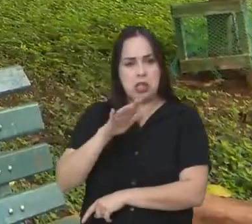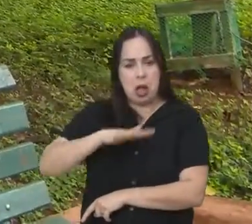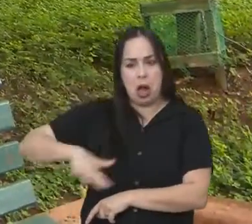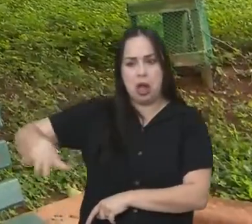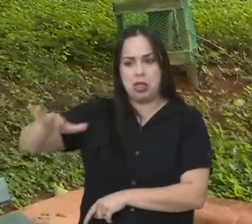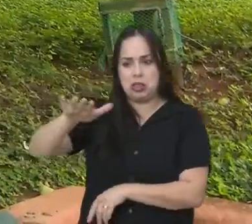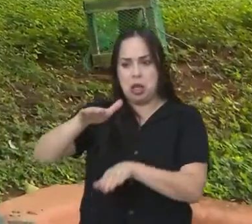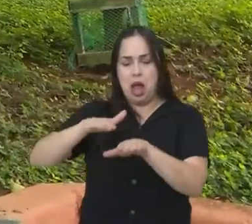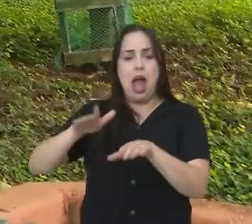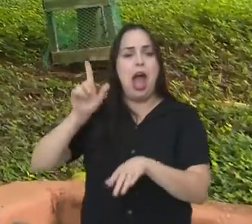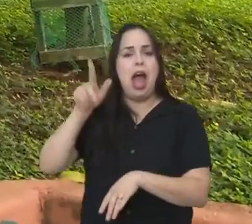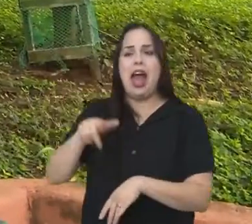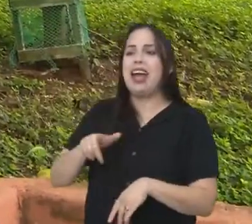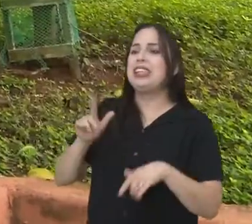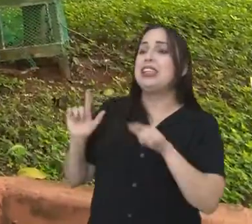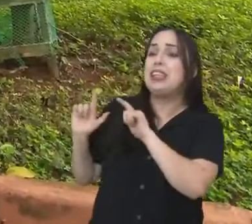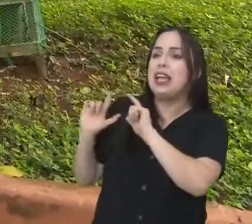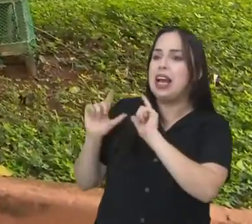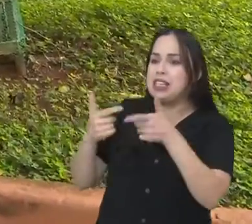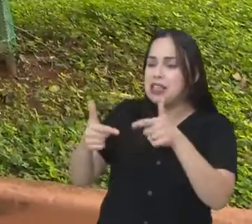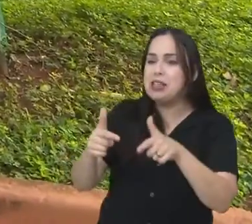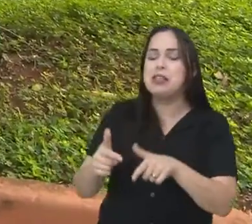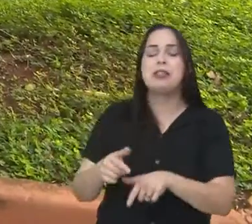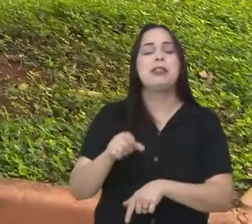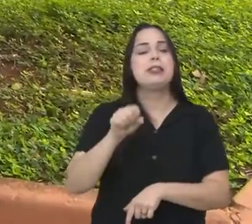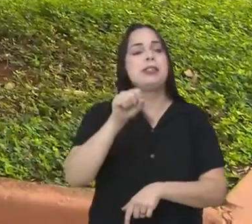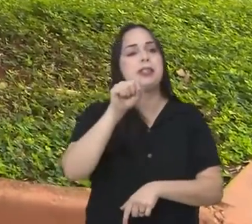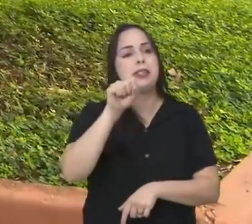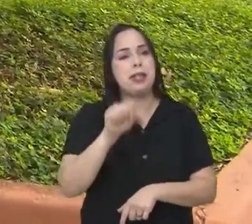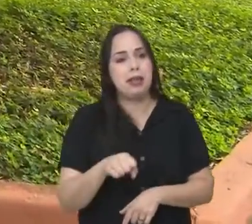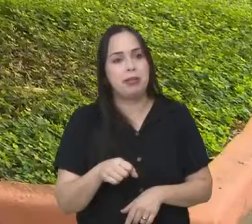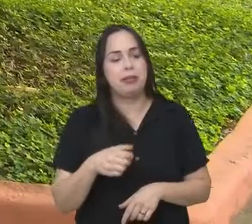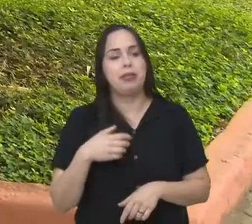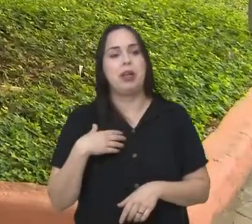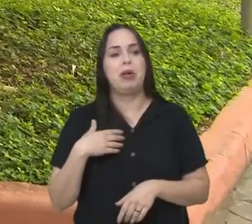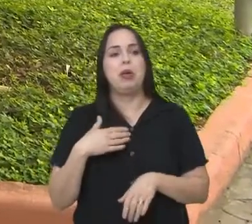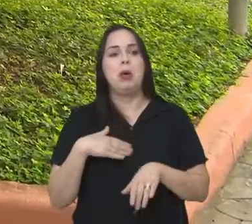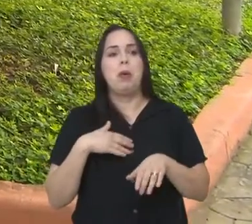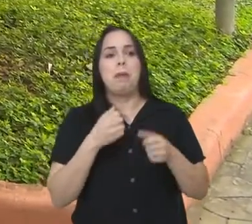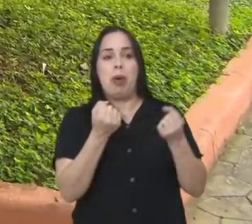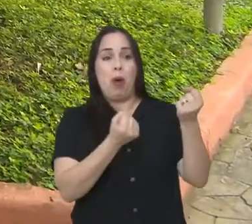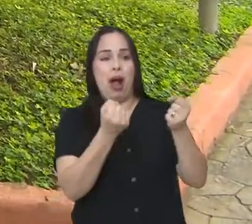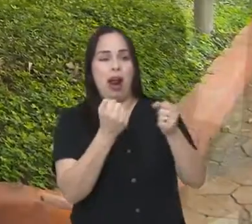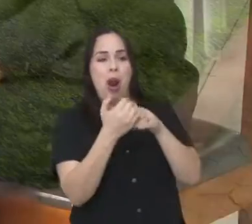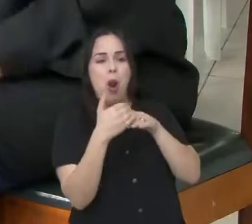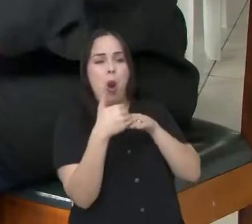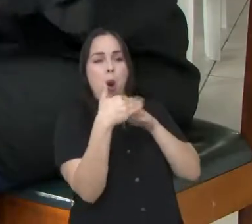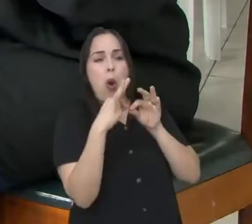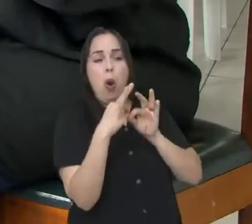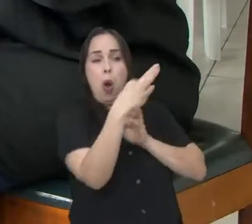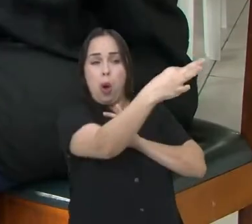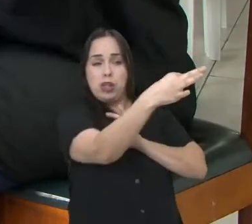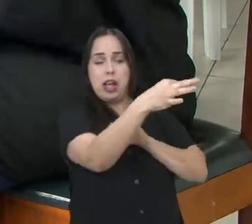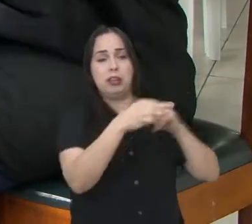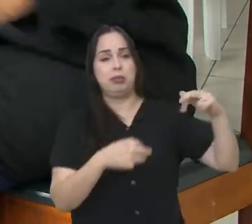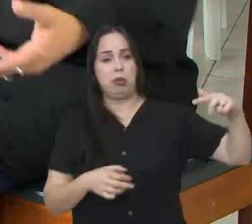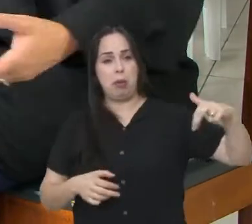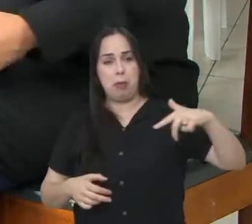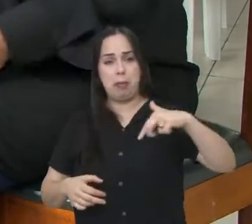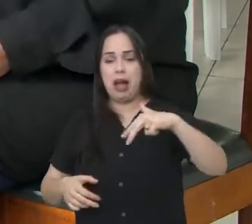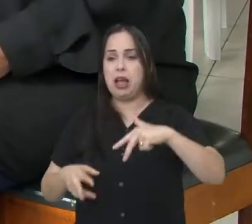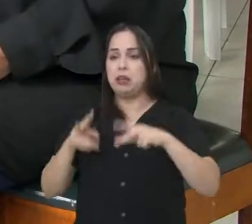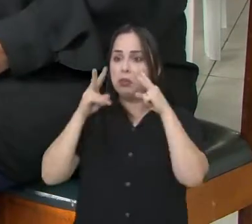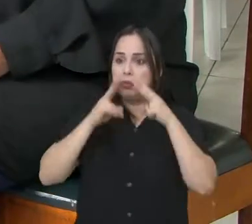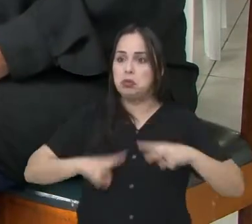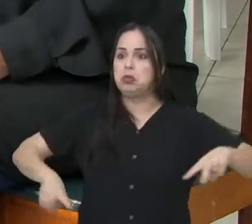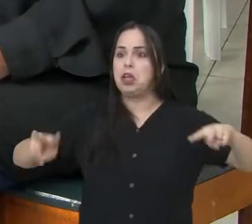né? muito tradicional, né? Existe. Aí deixamos o carro lá e viemos a pé. E aí que você vê todo o